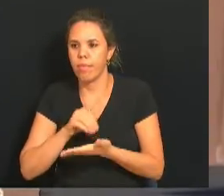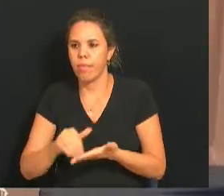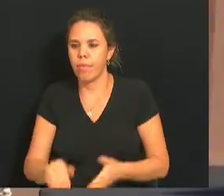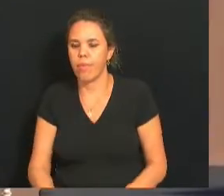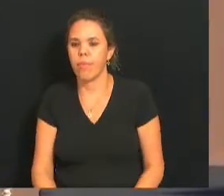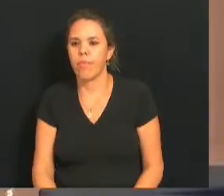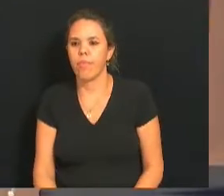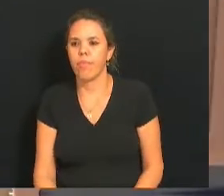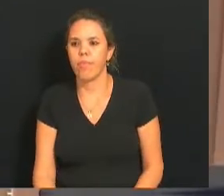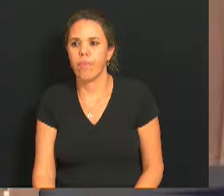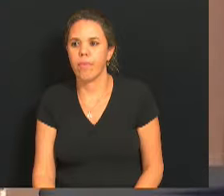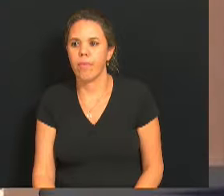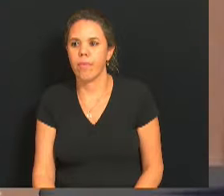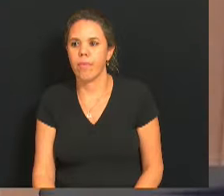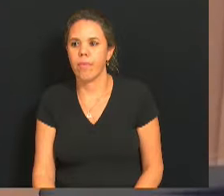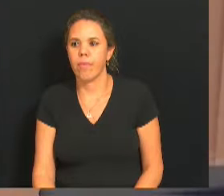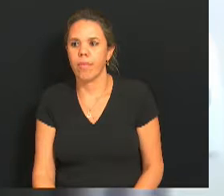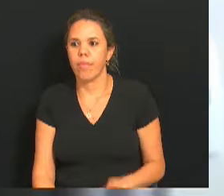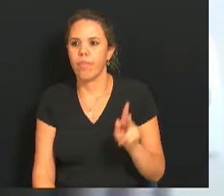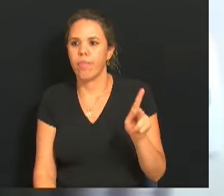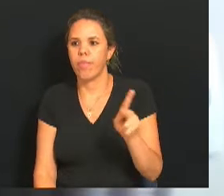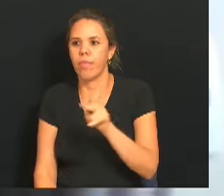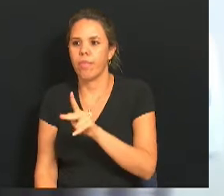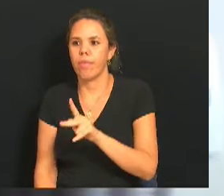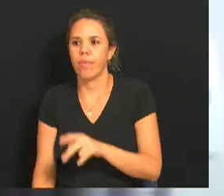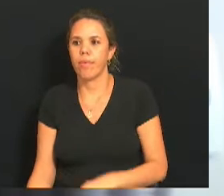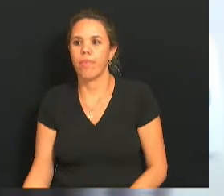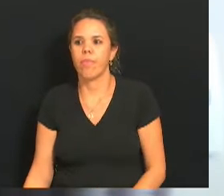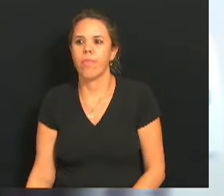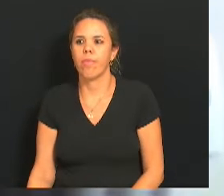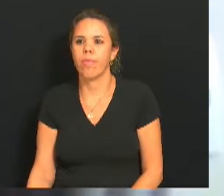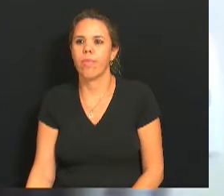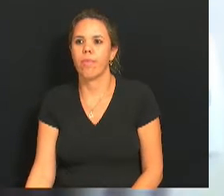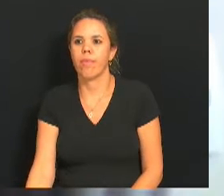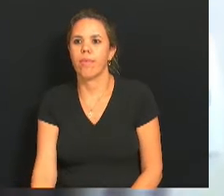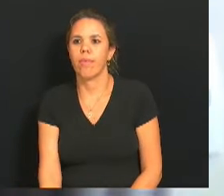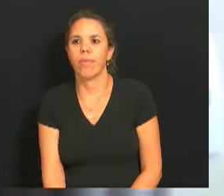de Campinas. Professor Marigheti.